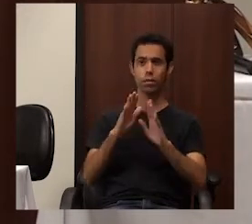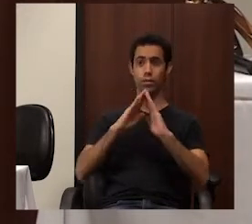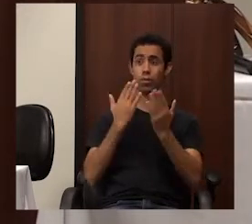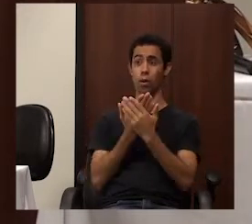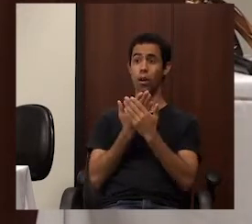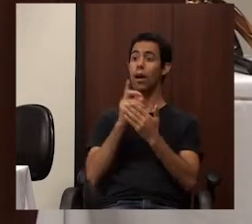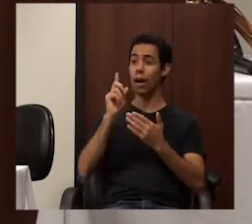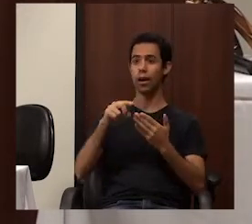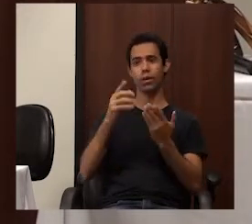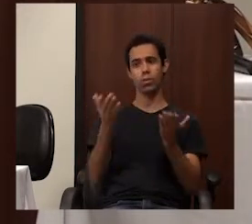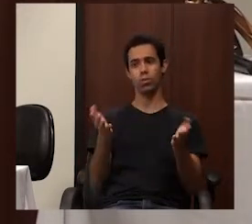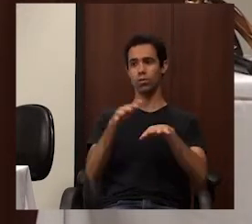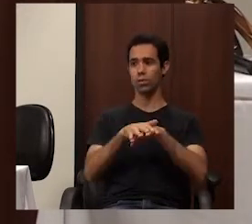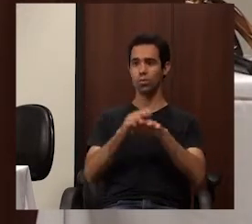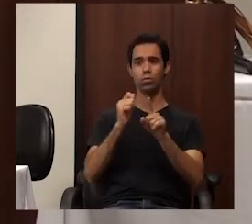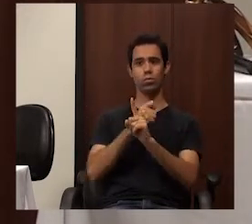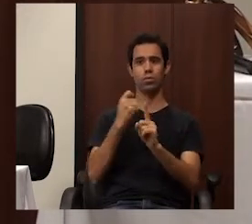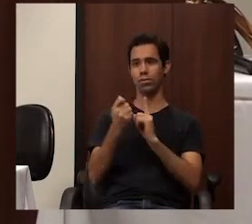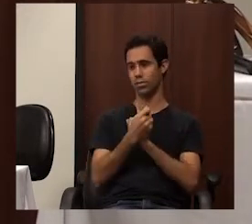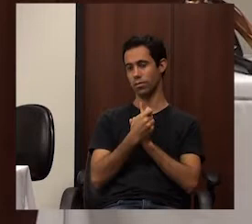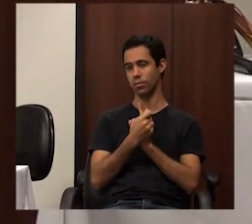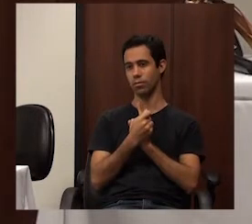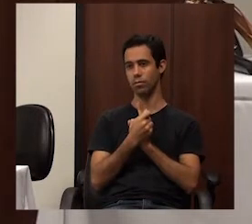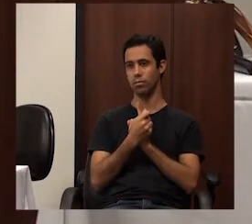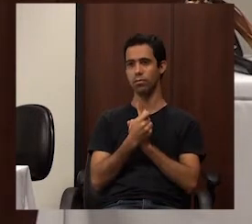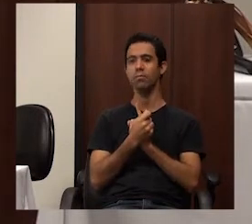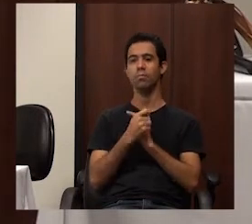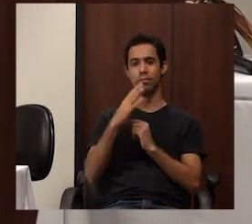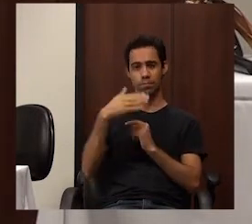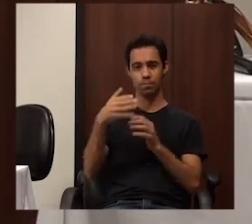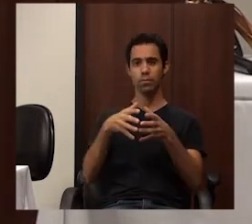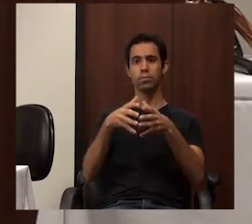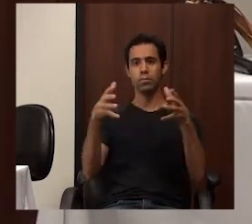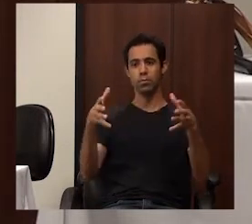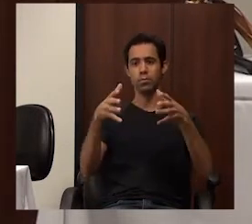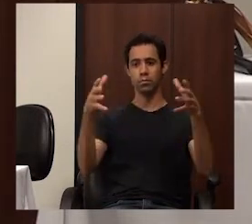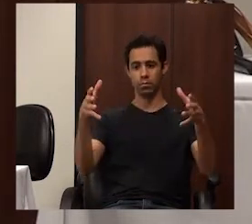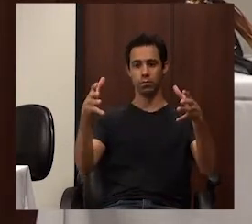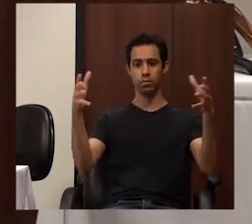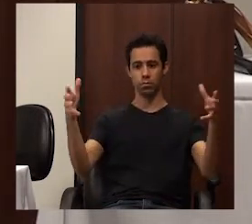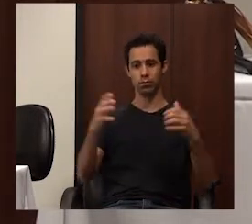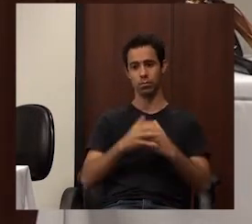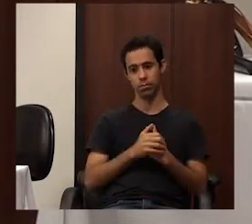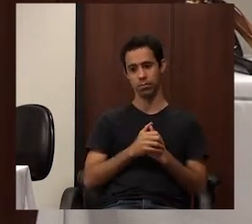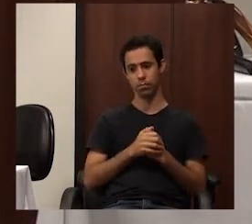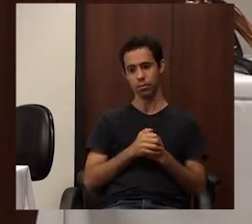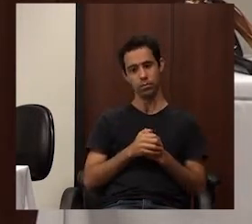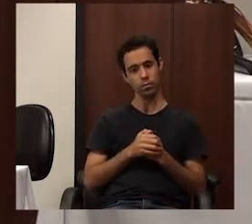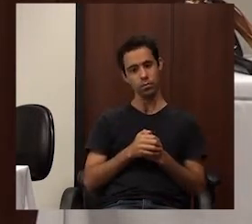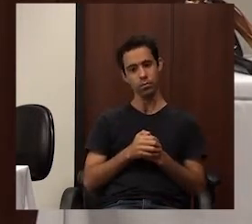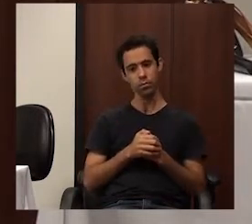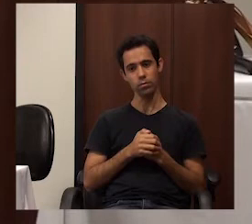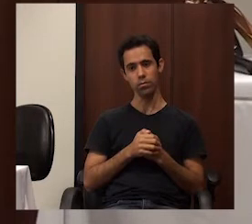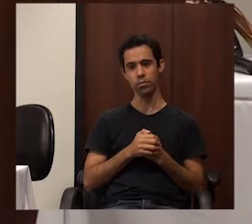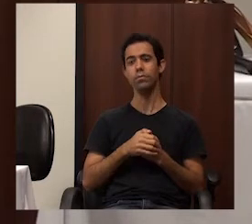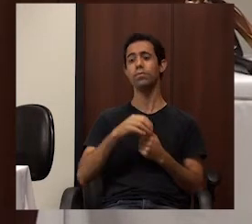social. Essa dificuldade apenas vai aumentando no decorrer da vida. E cada vez fica